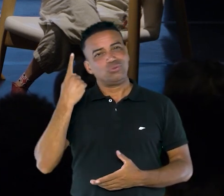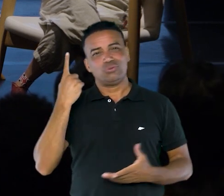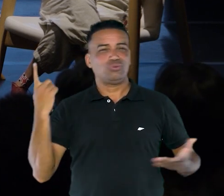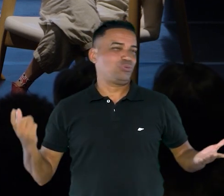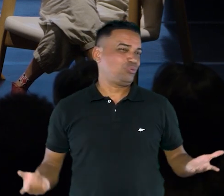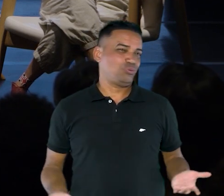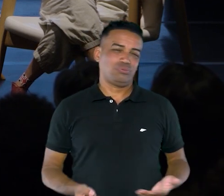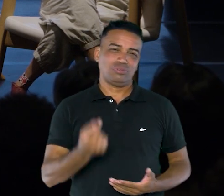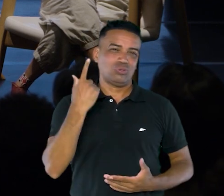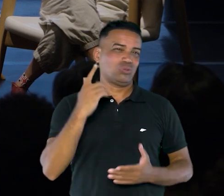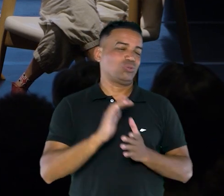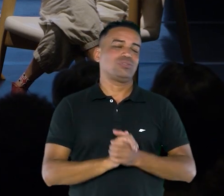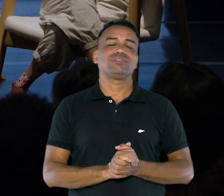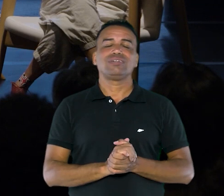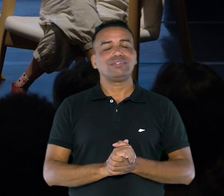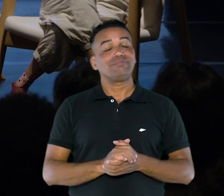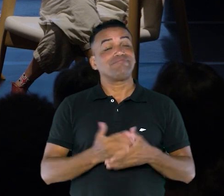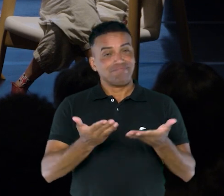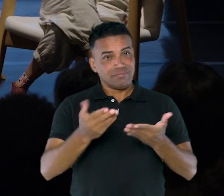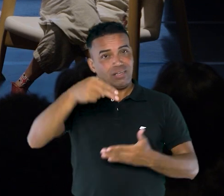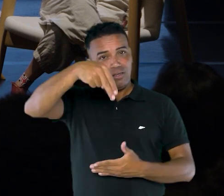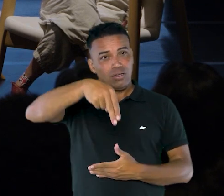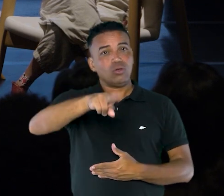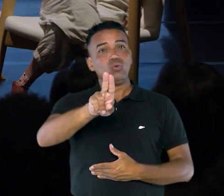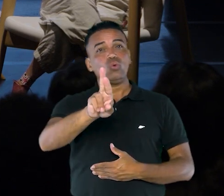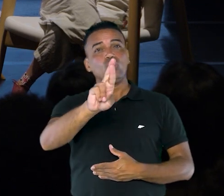né? Nossa, por favor, Nurit.